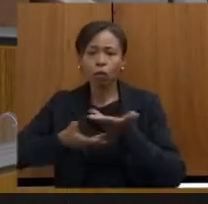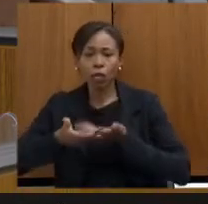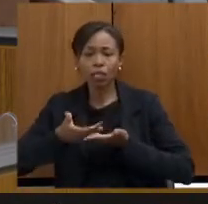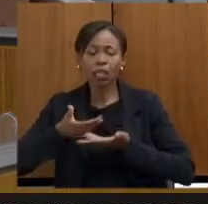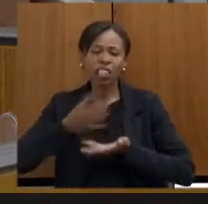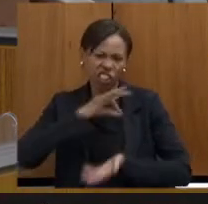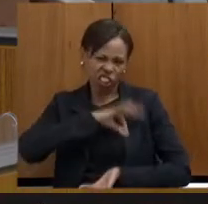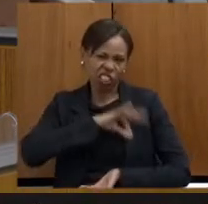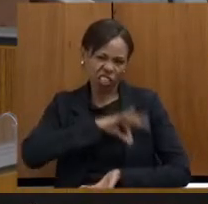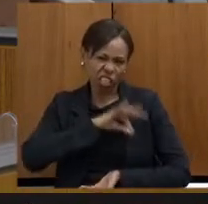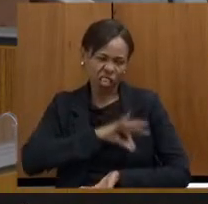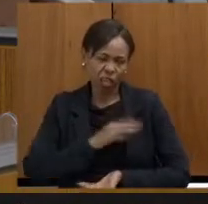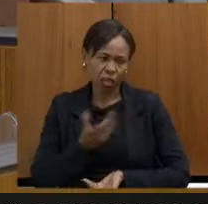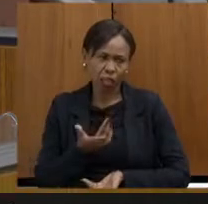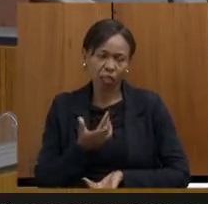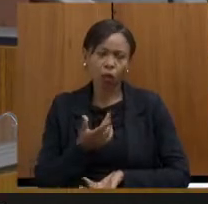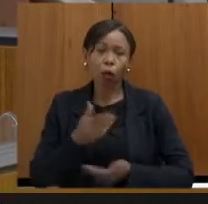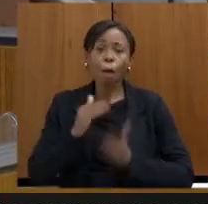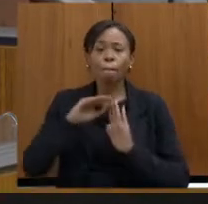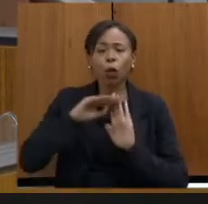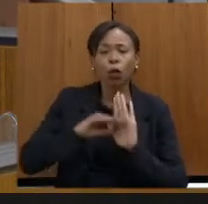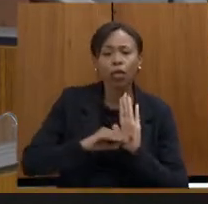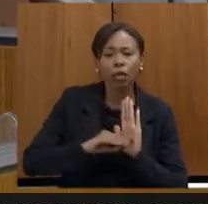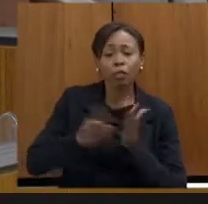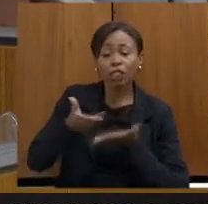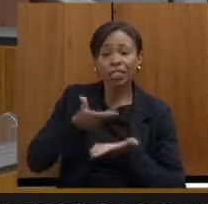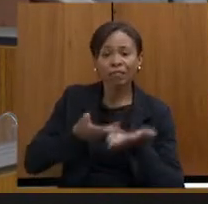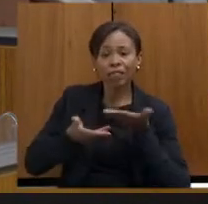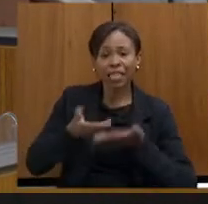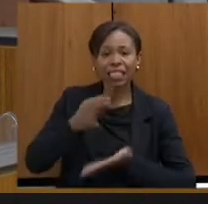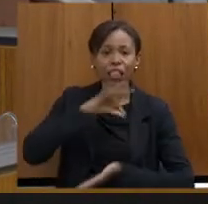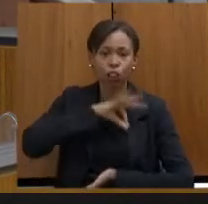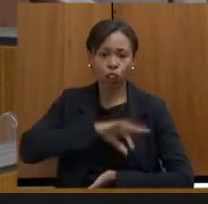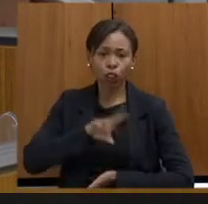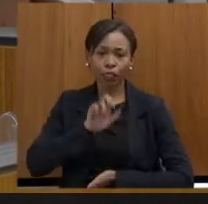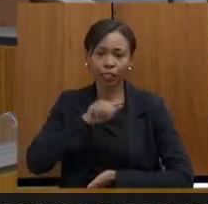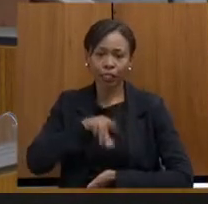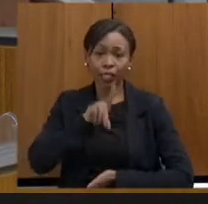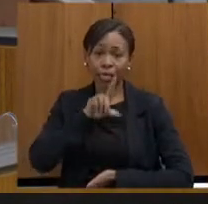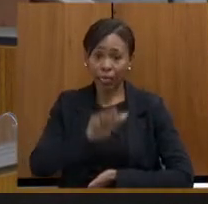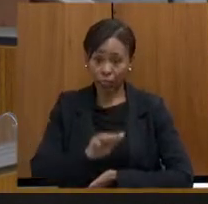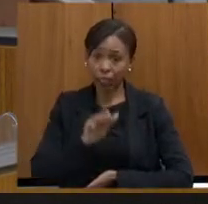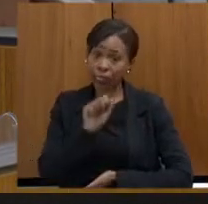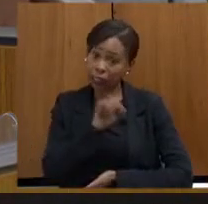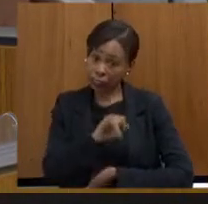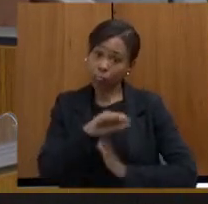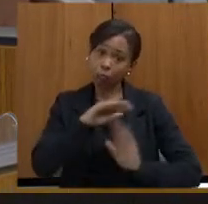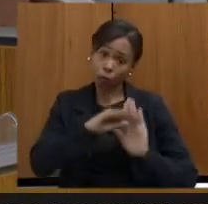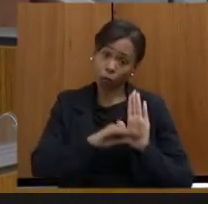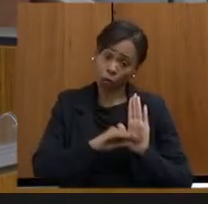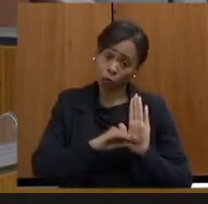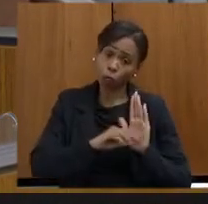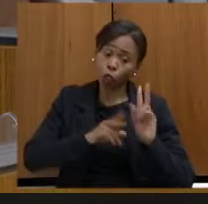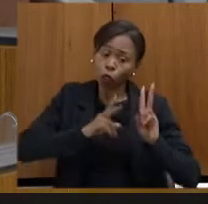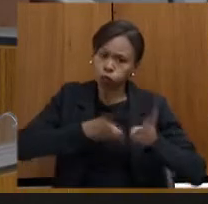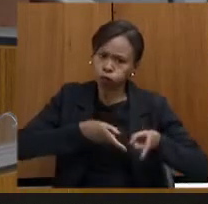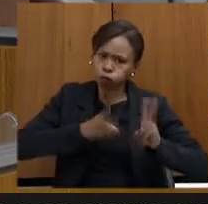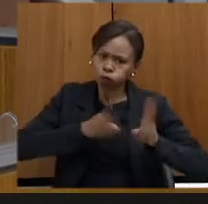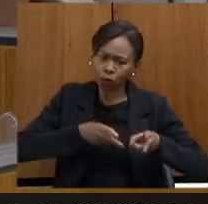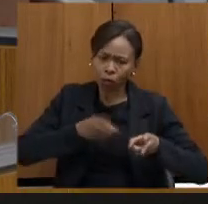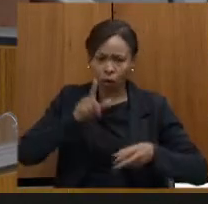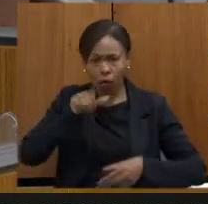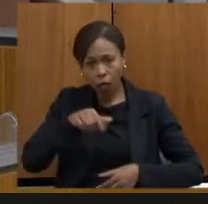O valor é, o nome certo é programa de transferência de renda. Um programa permanente é viável. Nós poderíamos